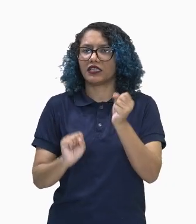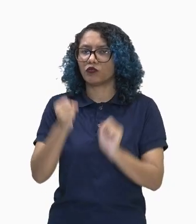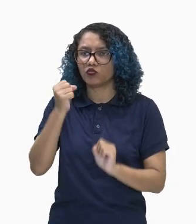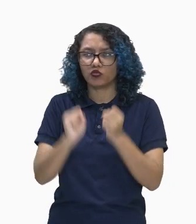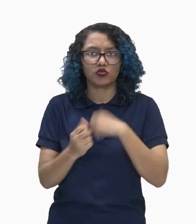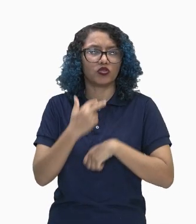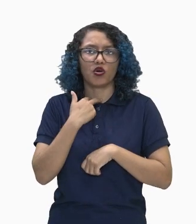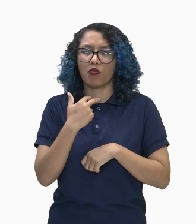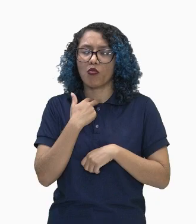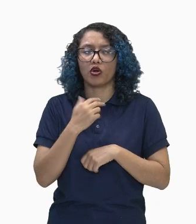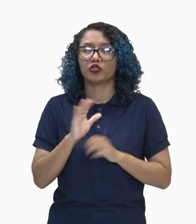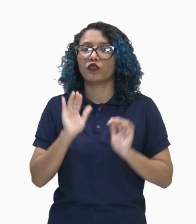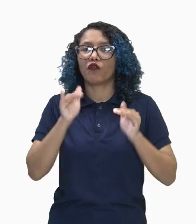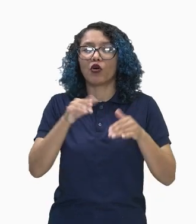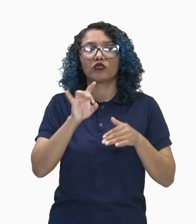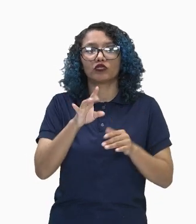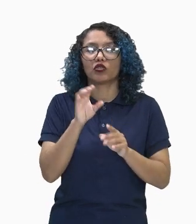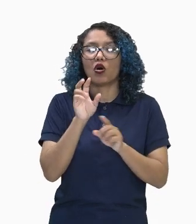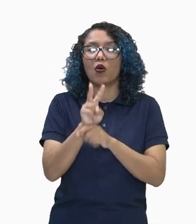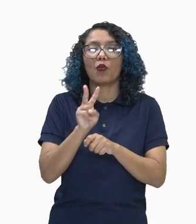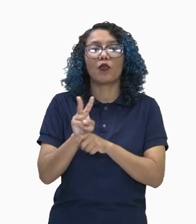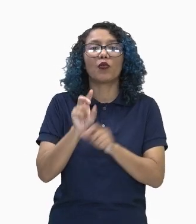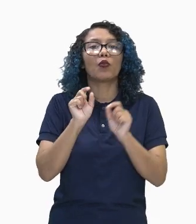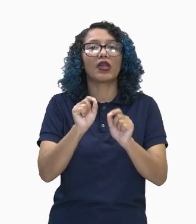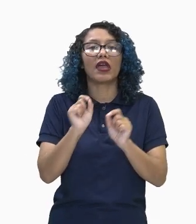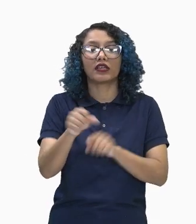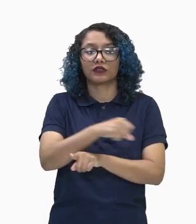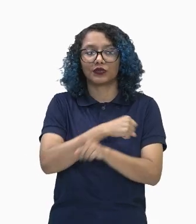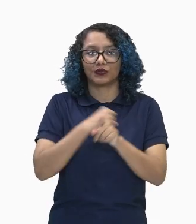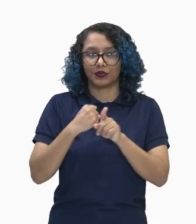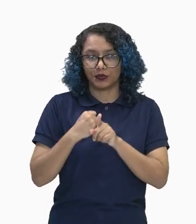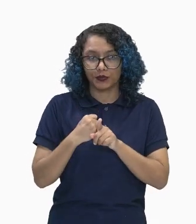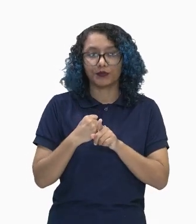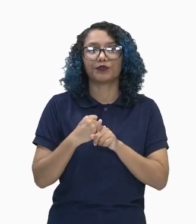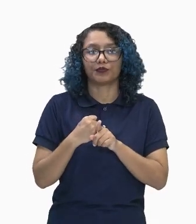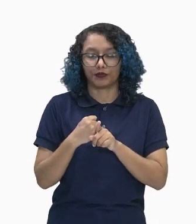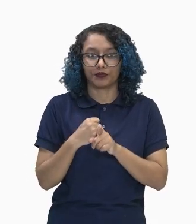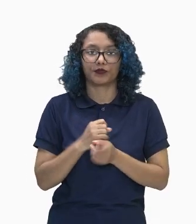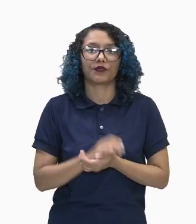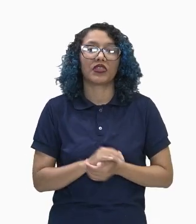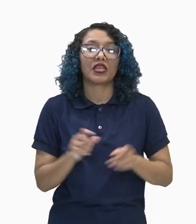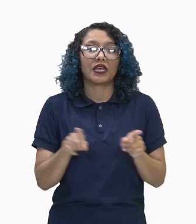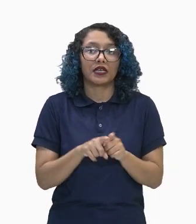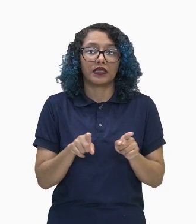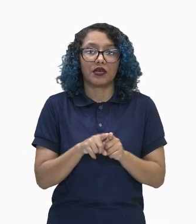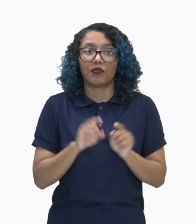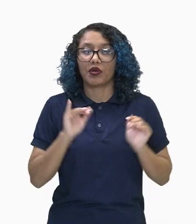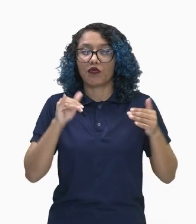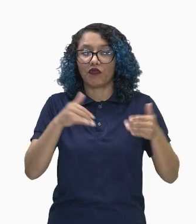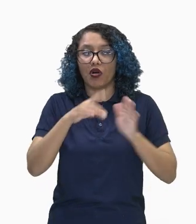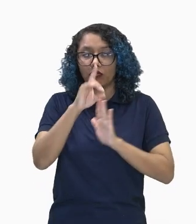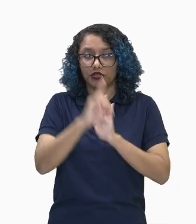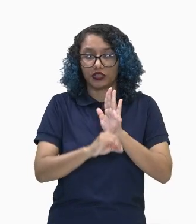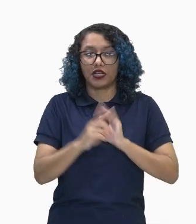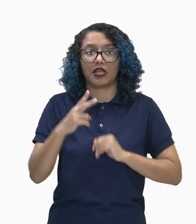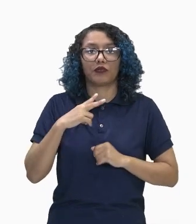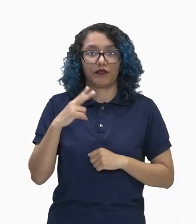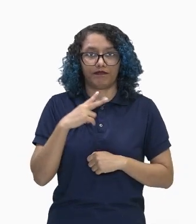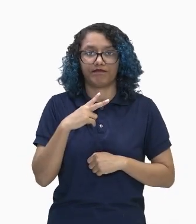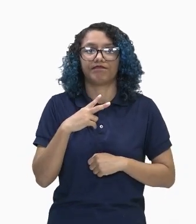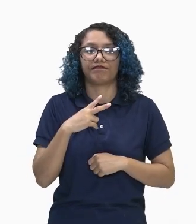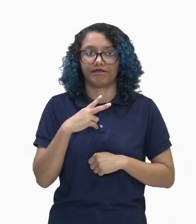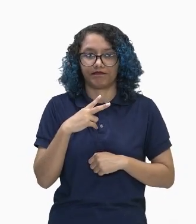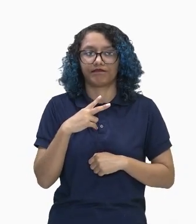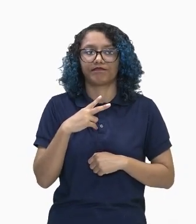apenas de cuidar do social. Ele também trabalha sobre a questão da ênfase dos direitos individuais. Então, o